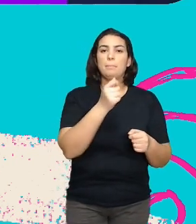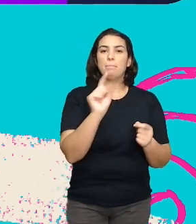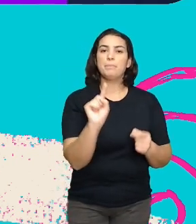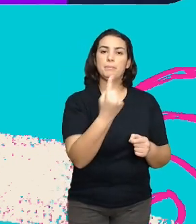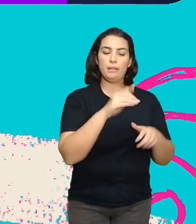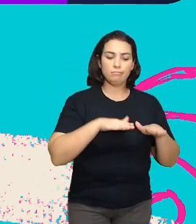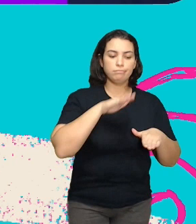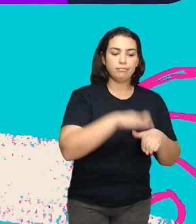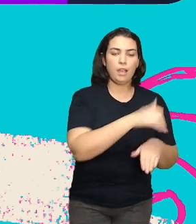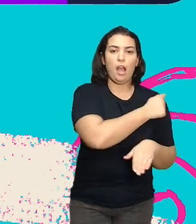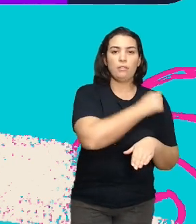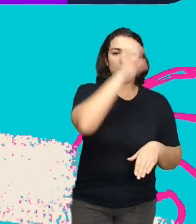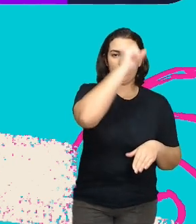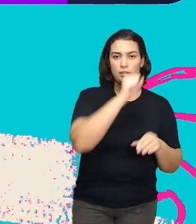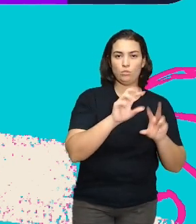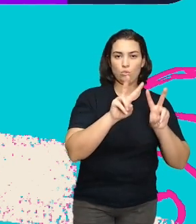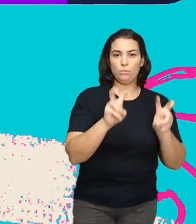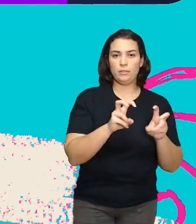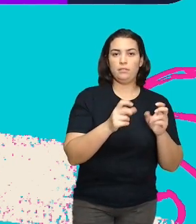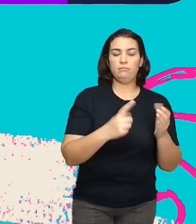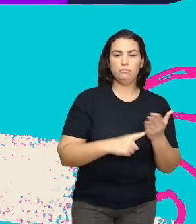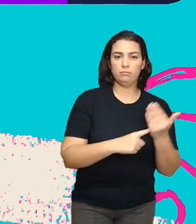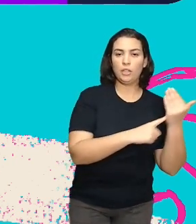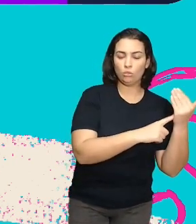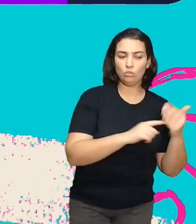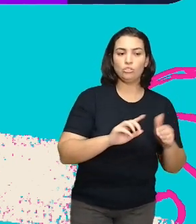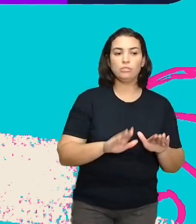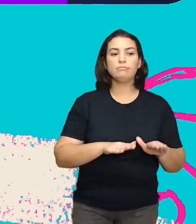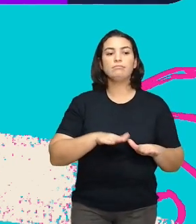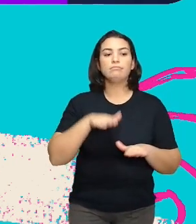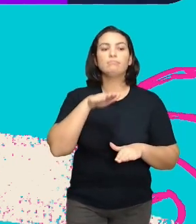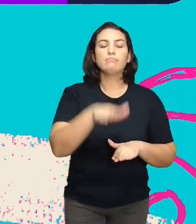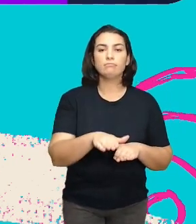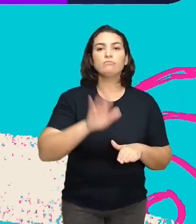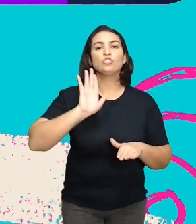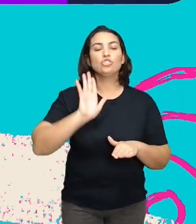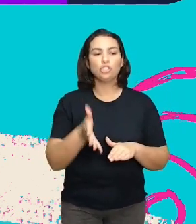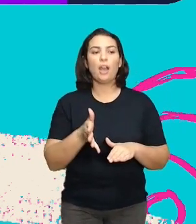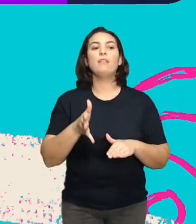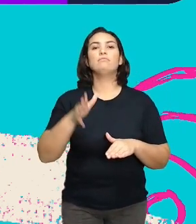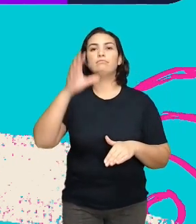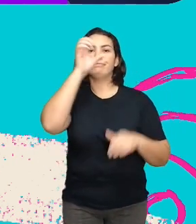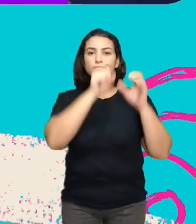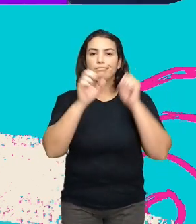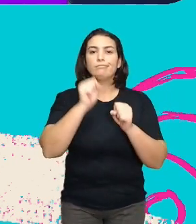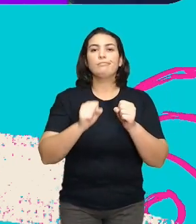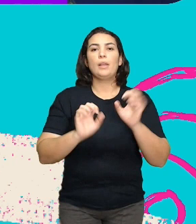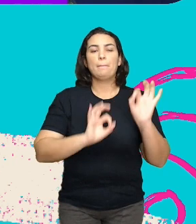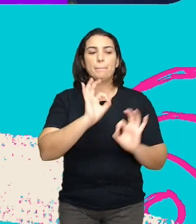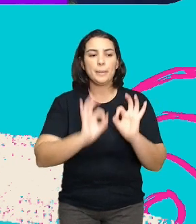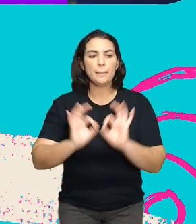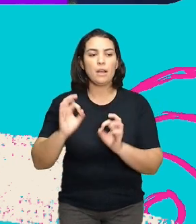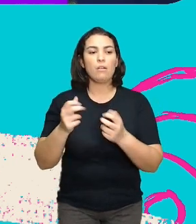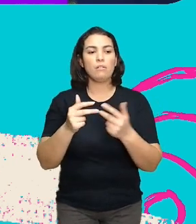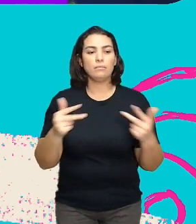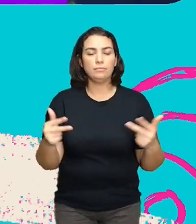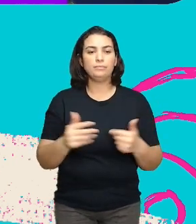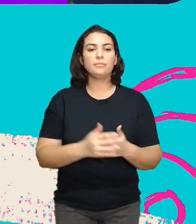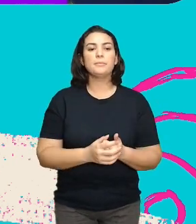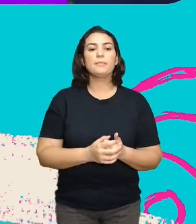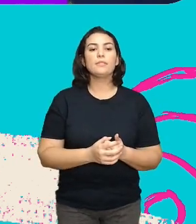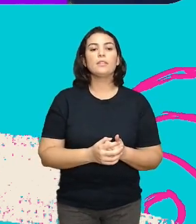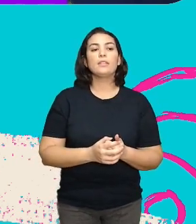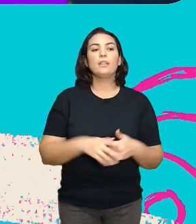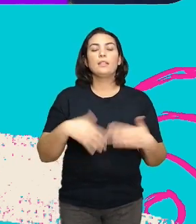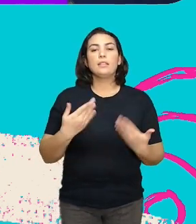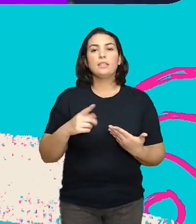conquistado, porque essa ideia é muito recente. Ele deu alguns primeiros passos, se preparou nos componentes eletivos. Então, uma vez que ele entenda isso